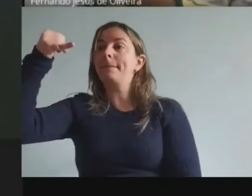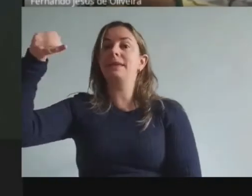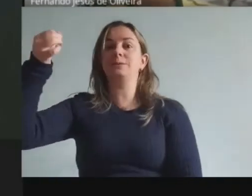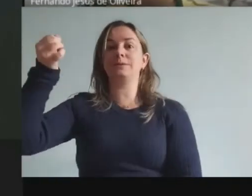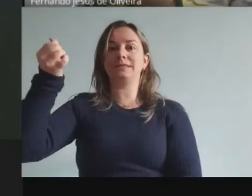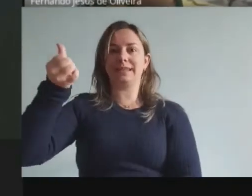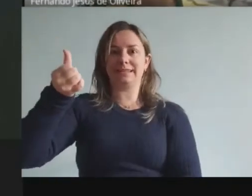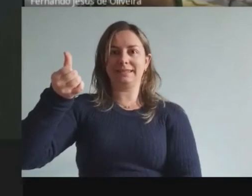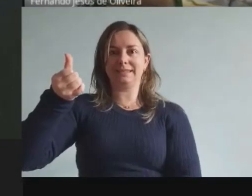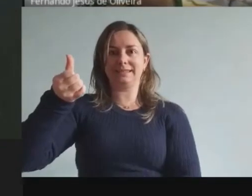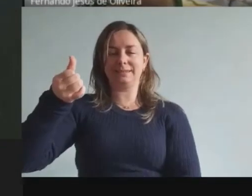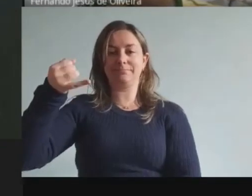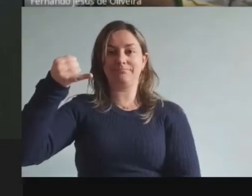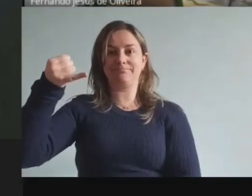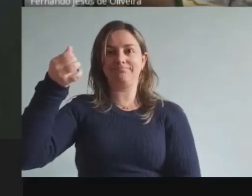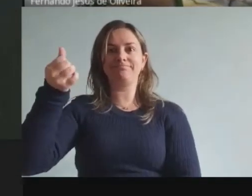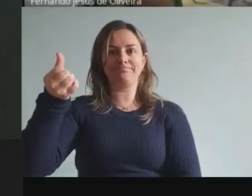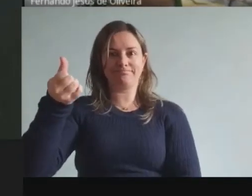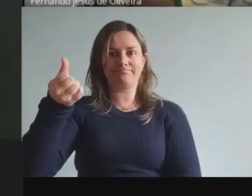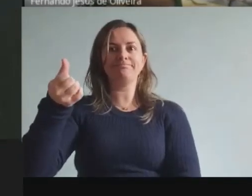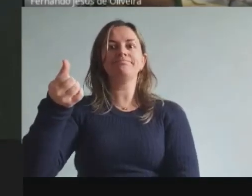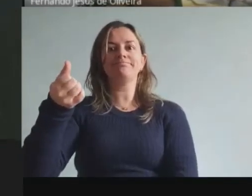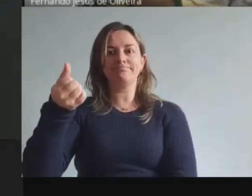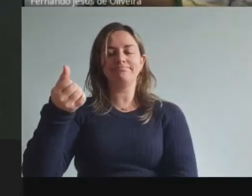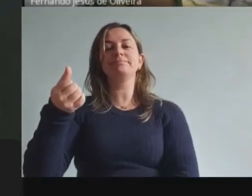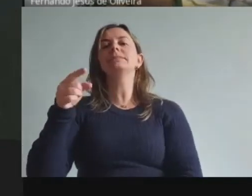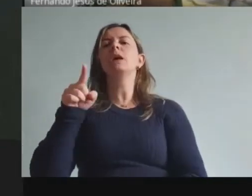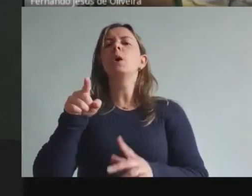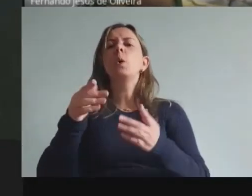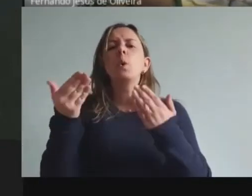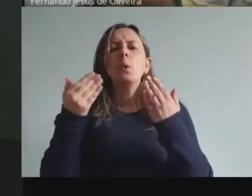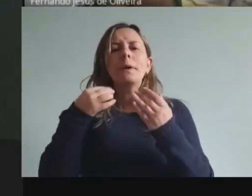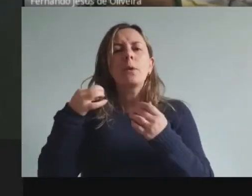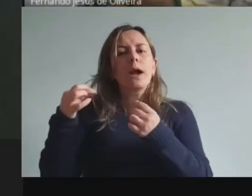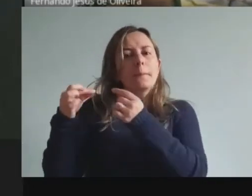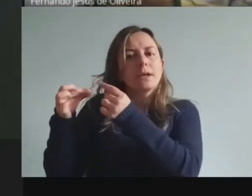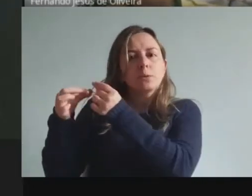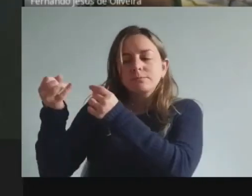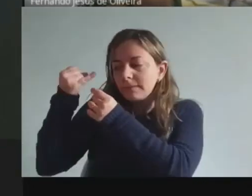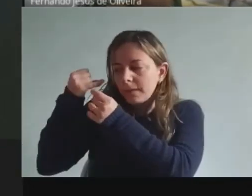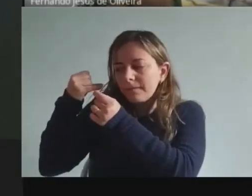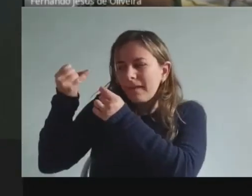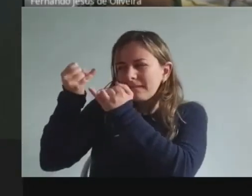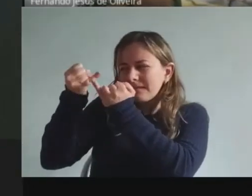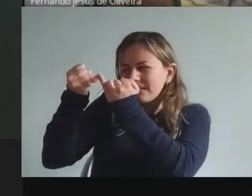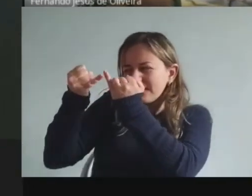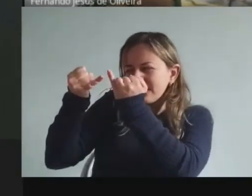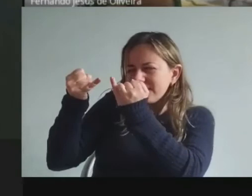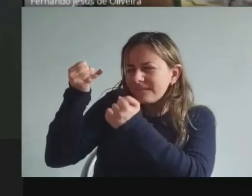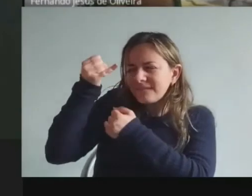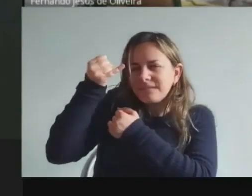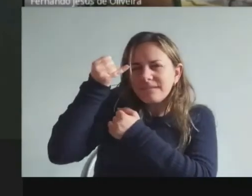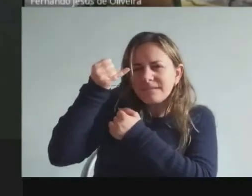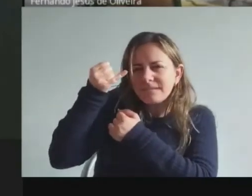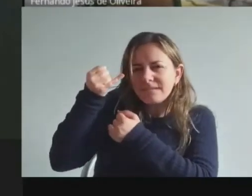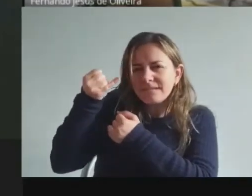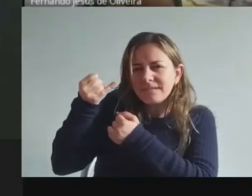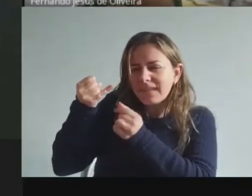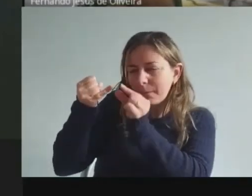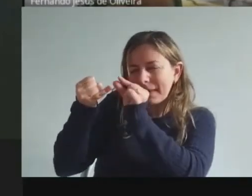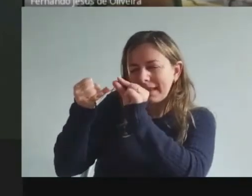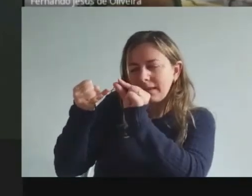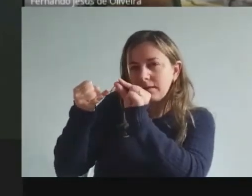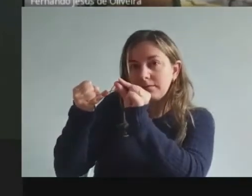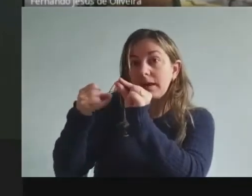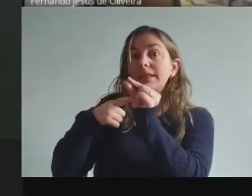do milímetro. Um micrômetro é da ordem da espessura de um fio de cabelo, para vocês terem uma ideia de tão pequeno que é. Mas